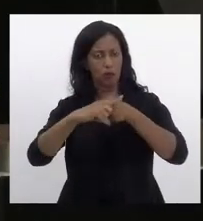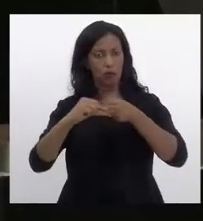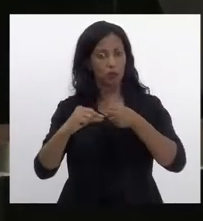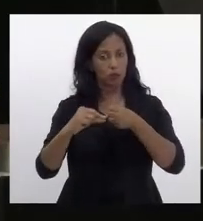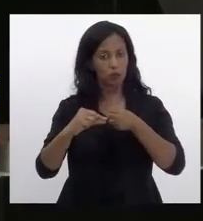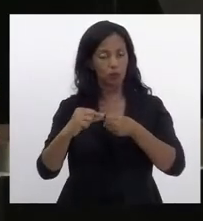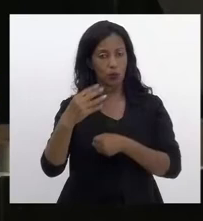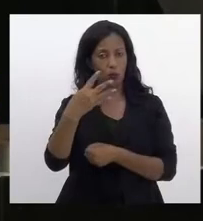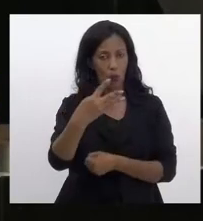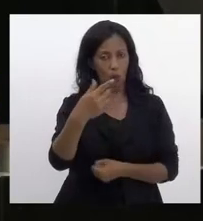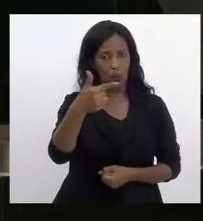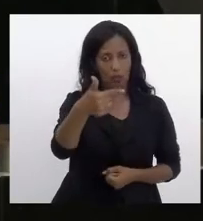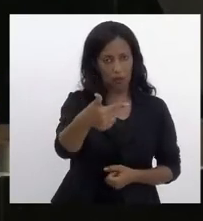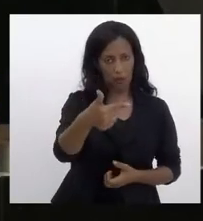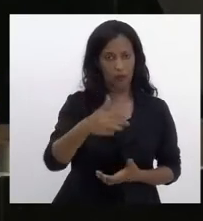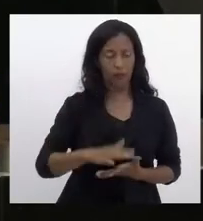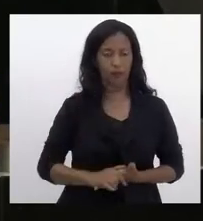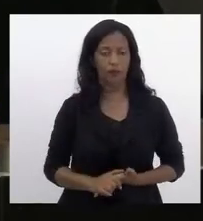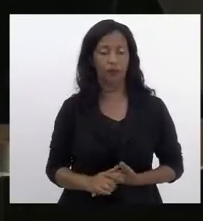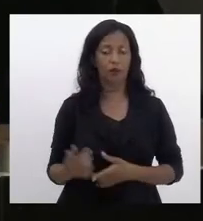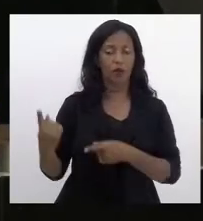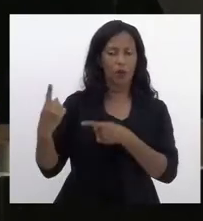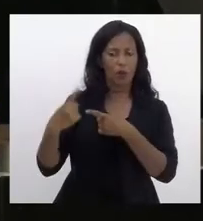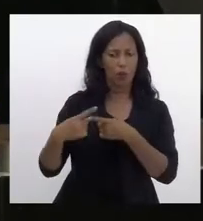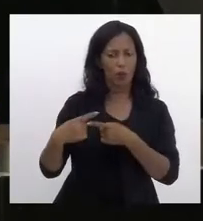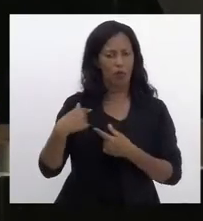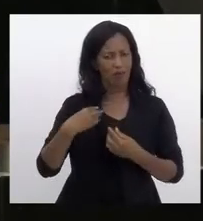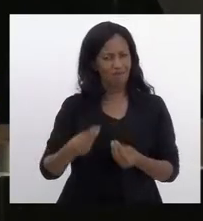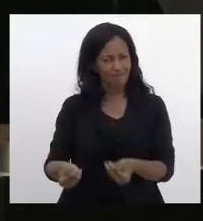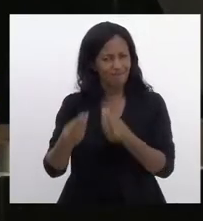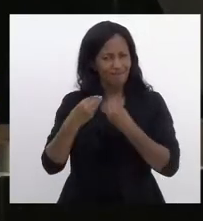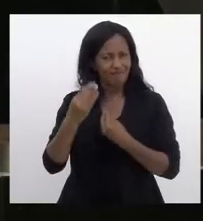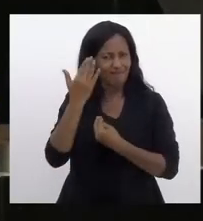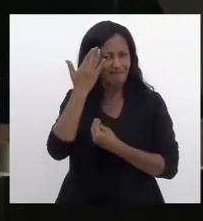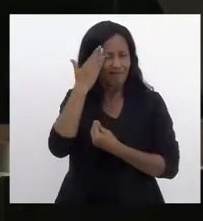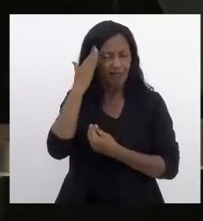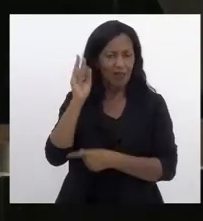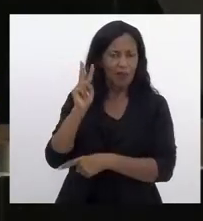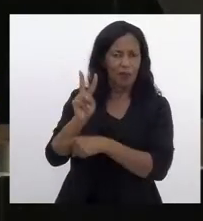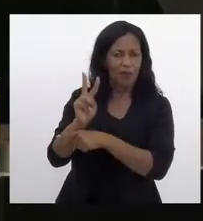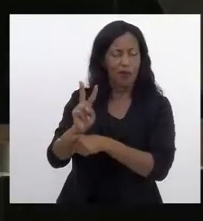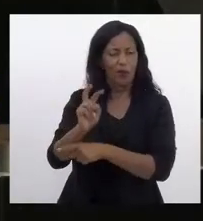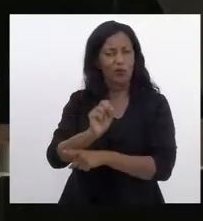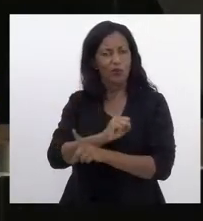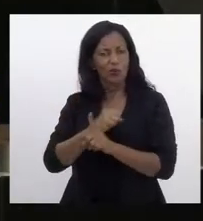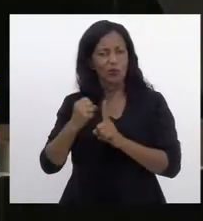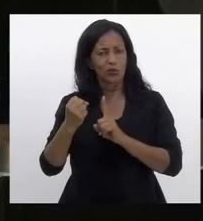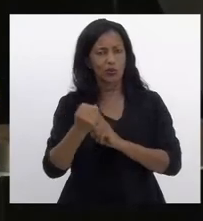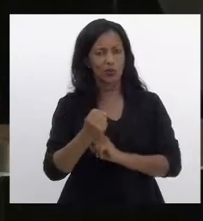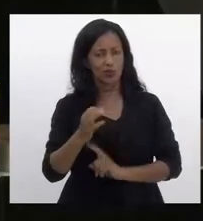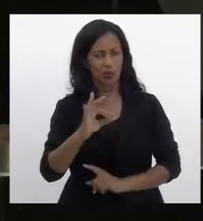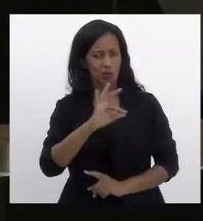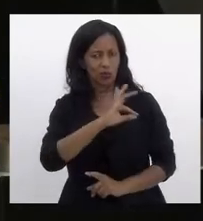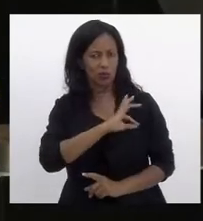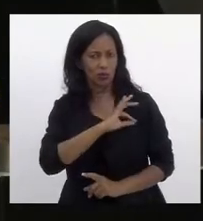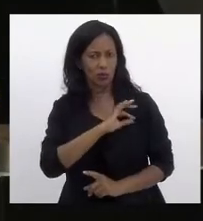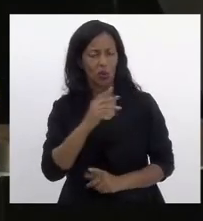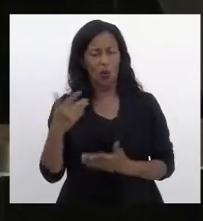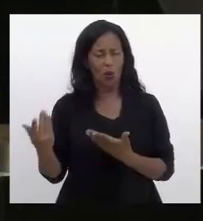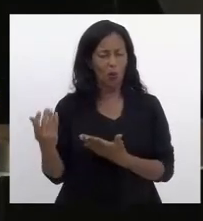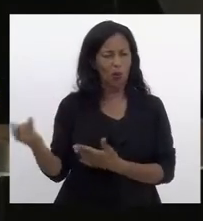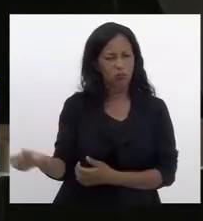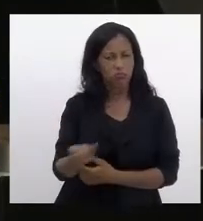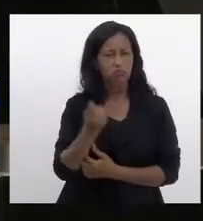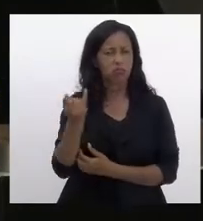artigo 42, porque entendo, né, que a proteção social dos militares, como pedra